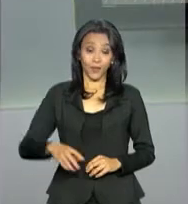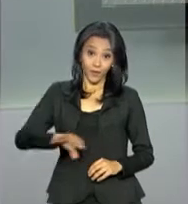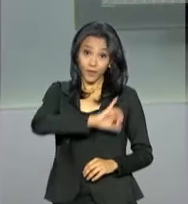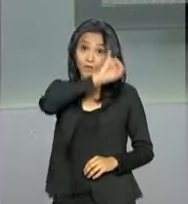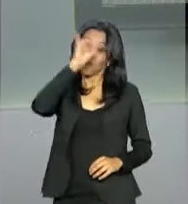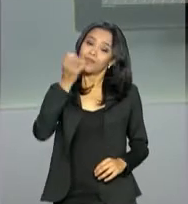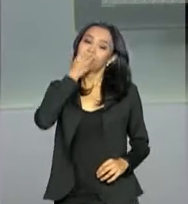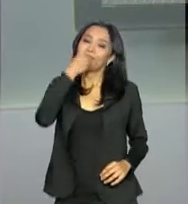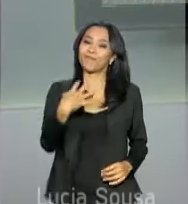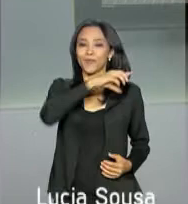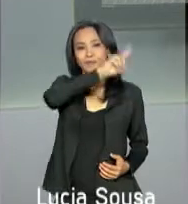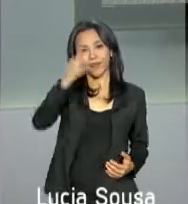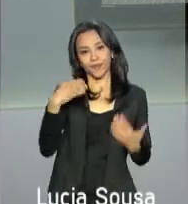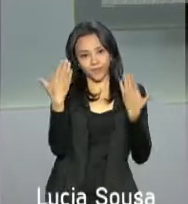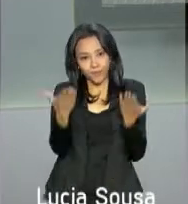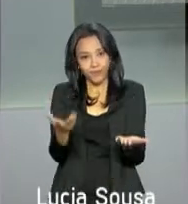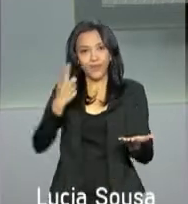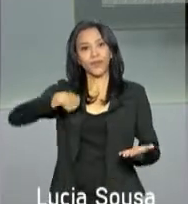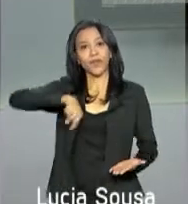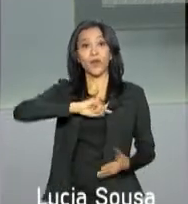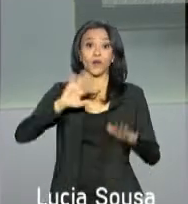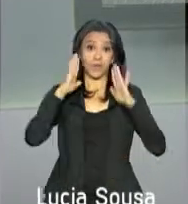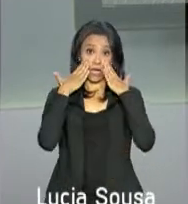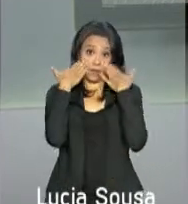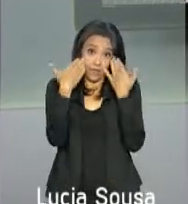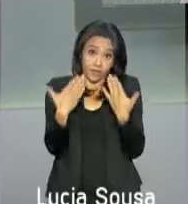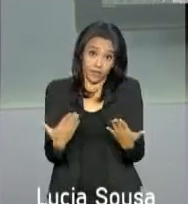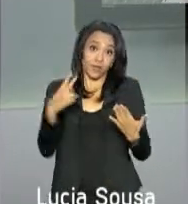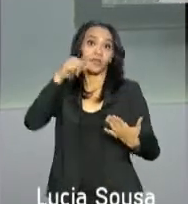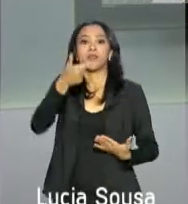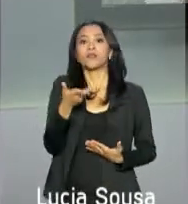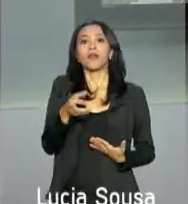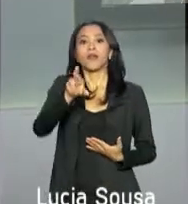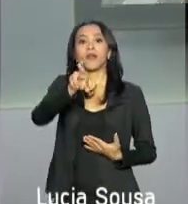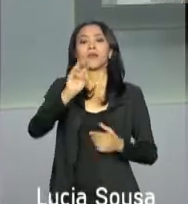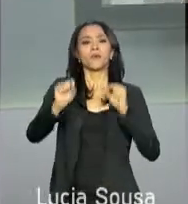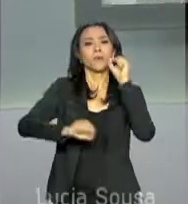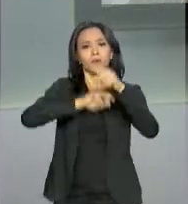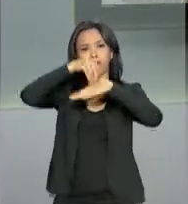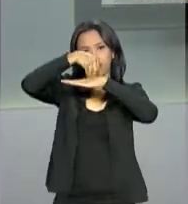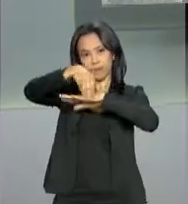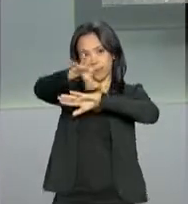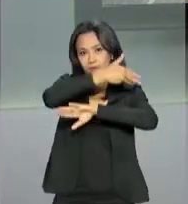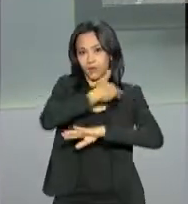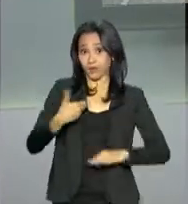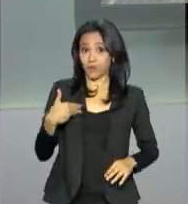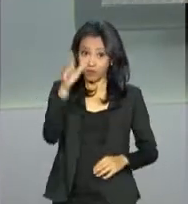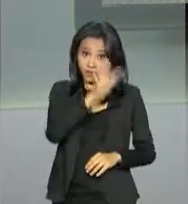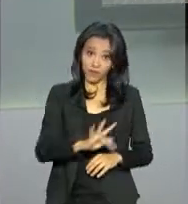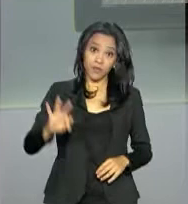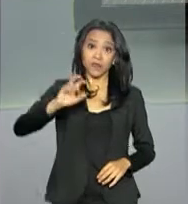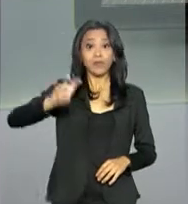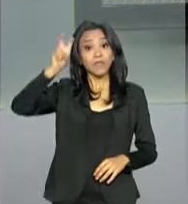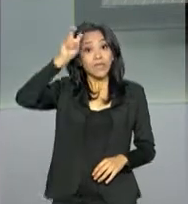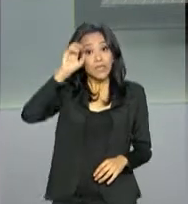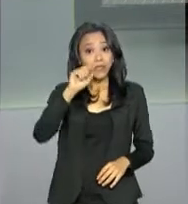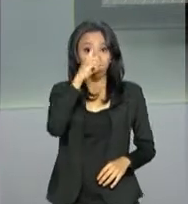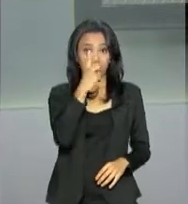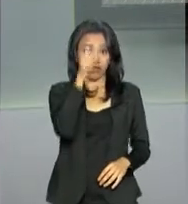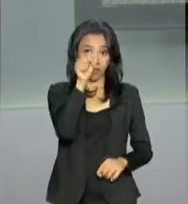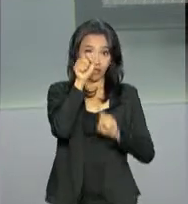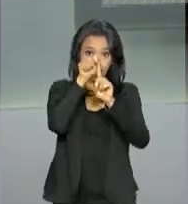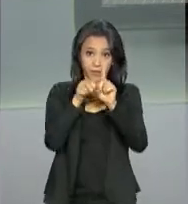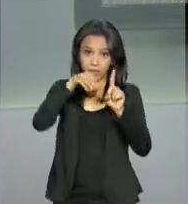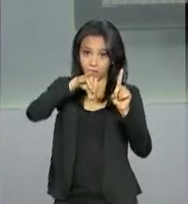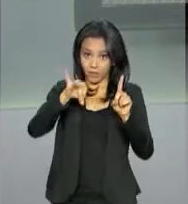Olá, bom dia para você. Estamos no ar a partir de agora com o repórter NBR e as notícias do governo federal desta quinta-feira,